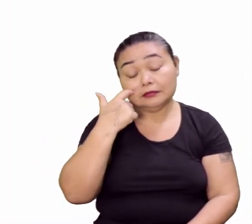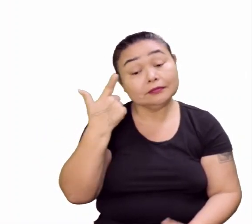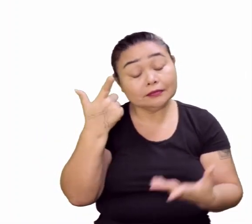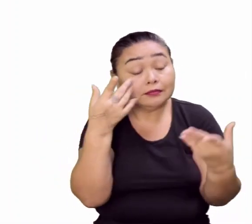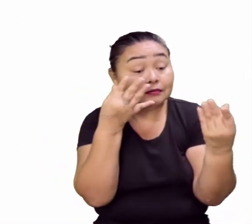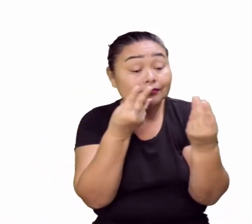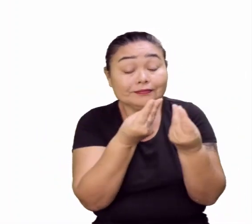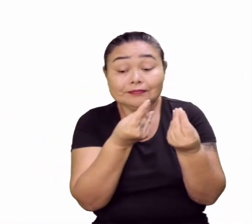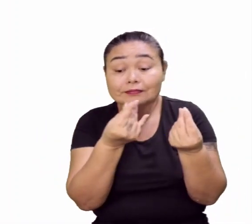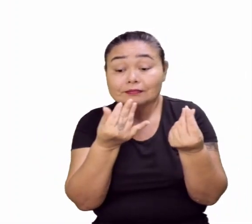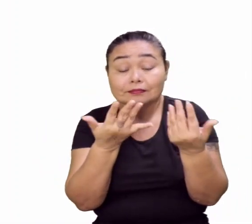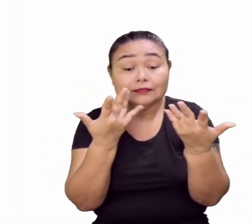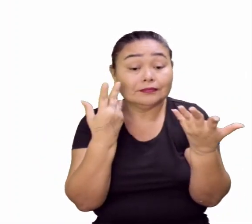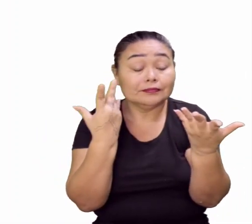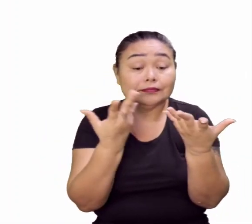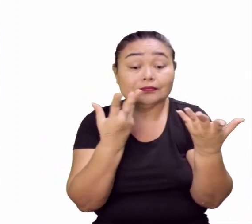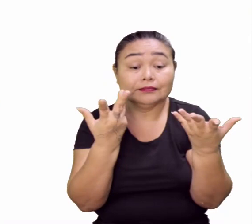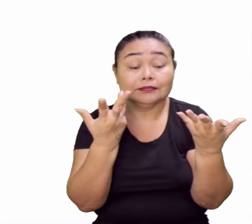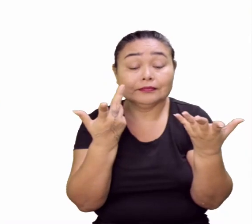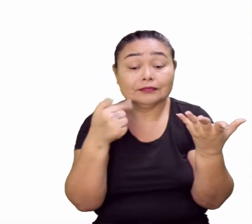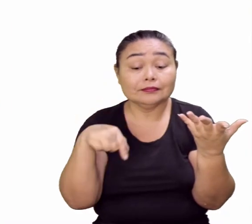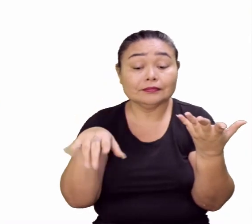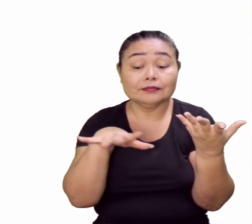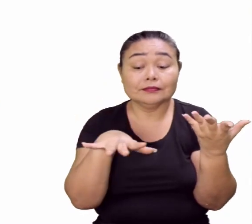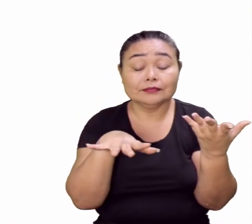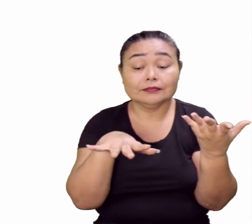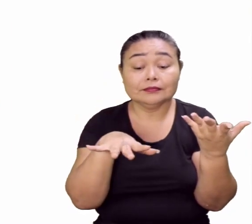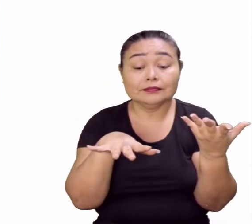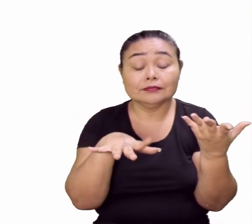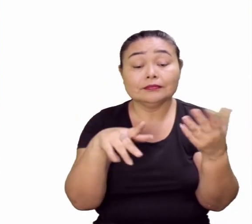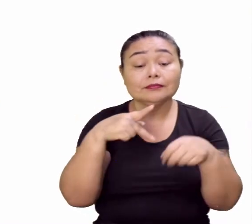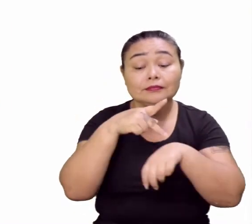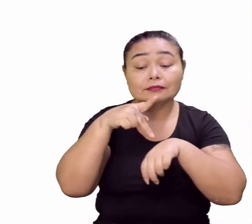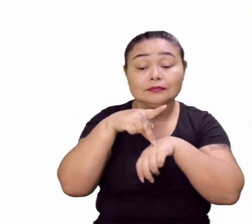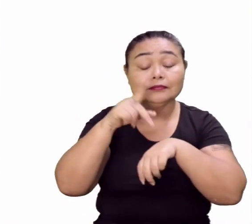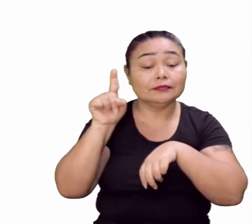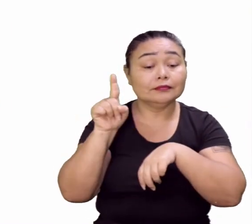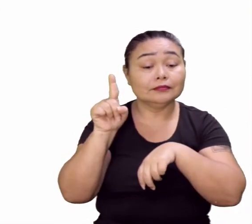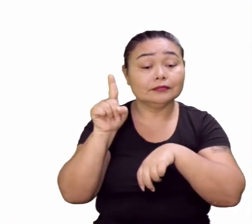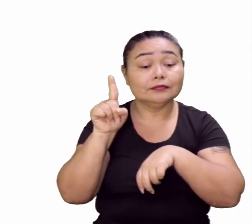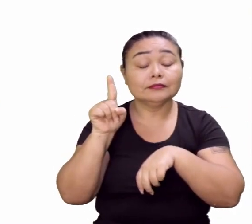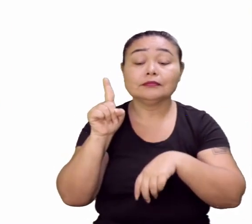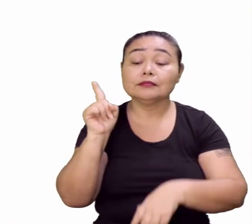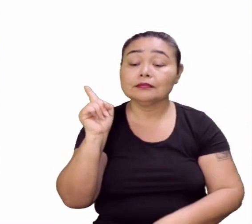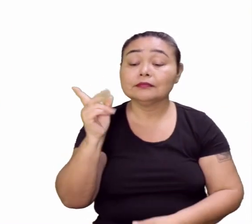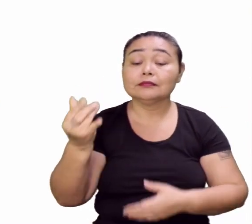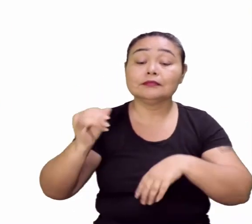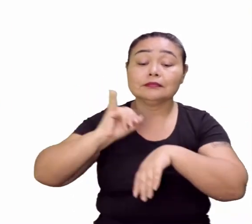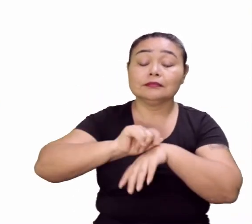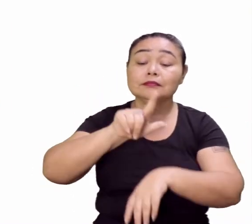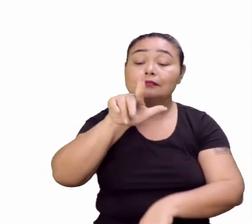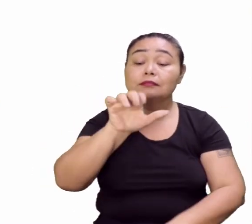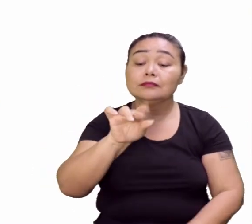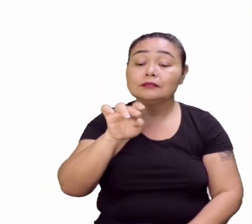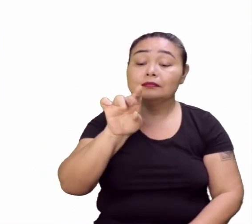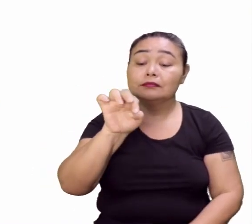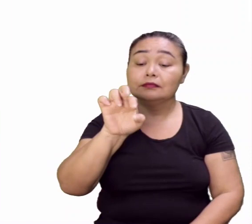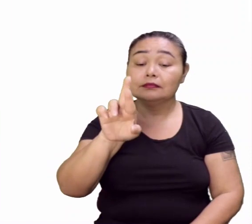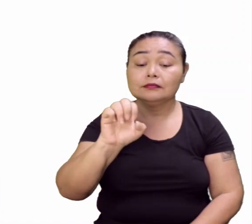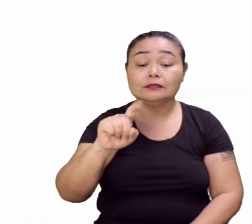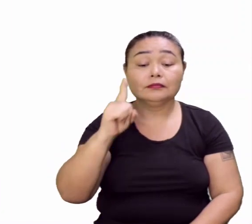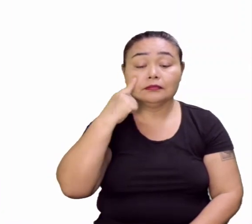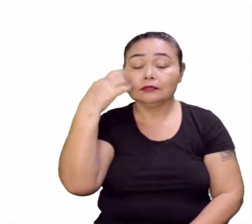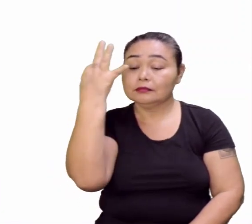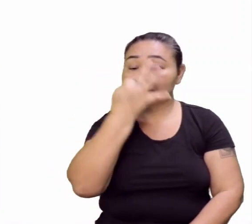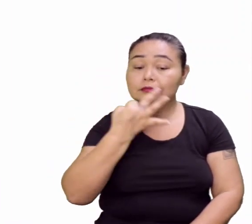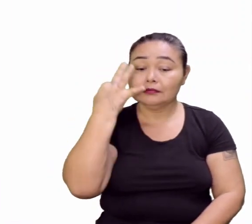delicado viver nesse país, principalmente ali, Londres. Londres, aqui nós estamos com uma imagem